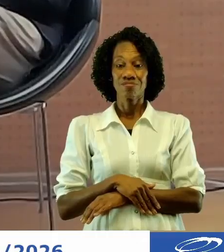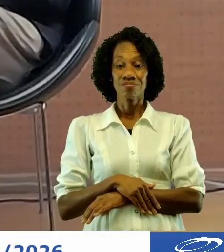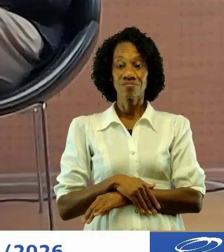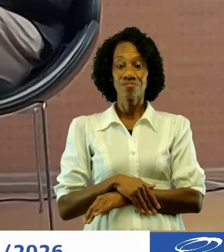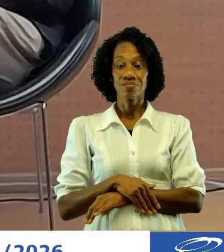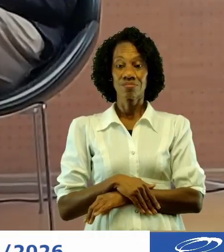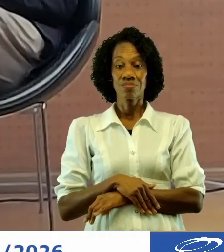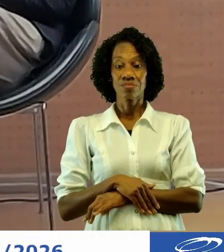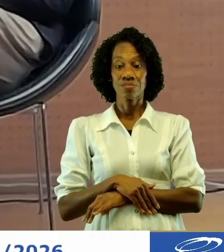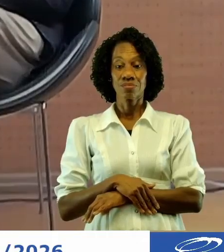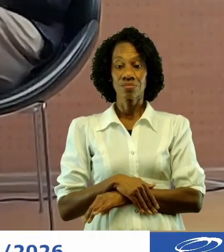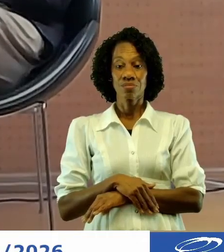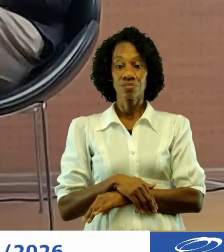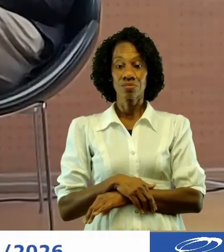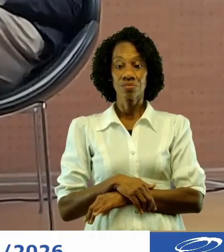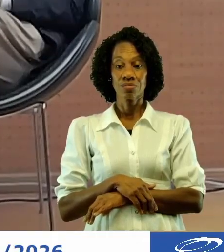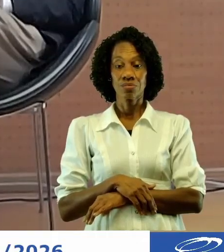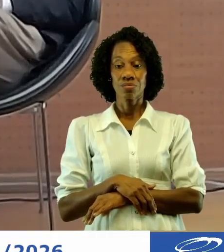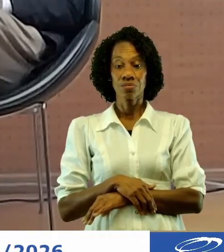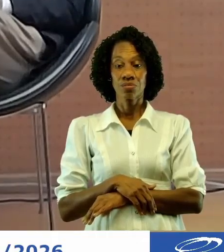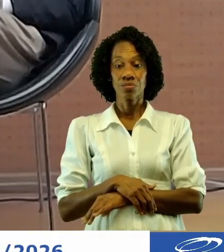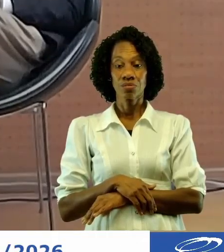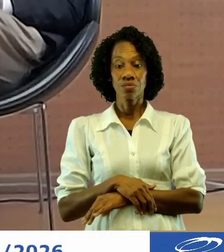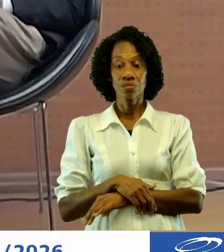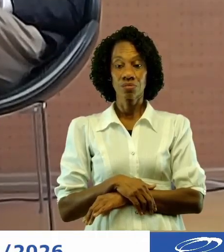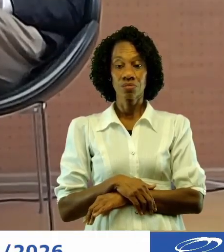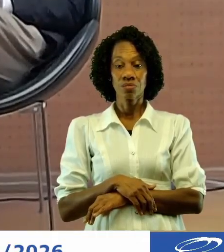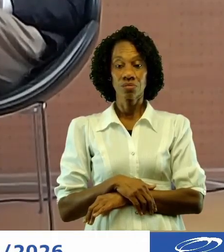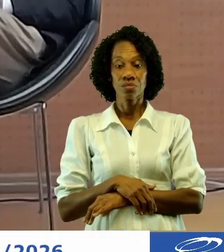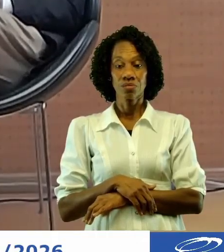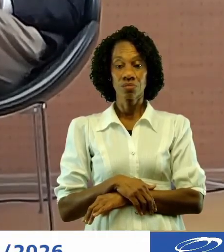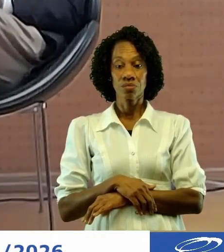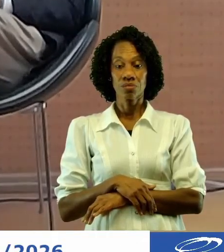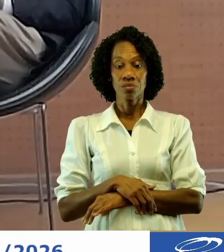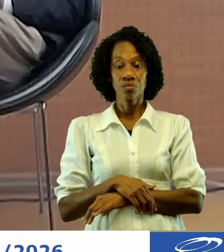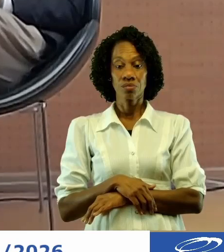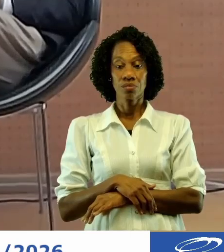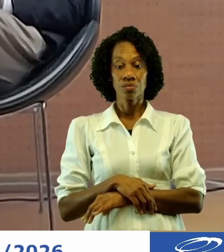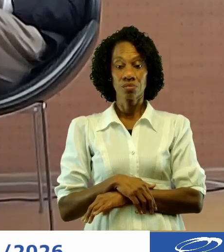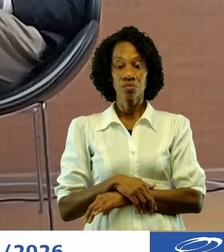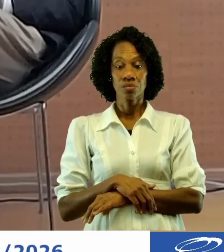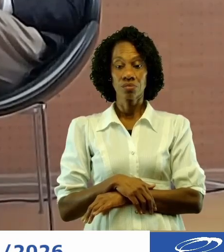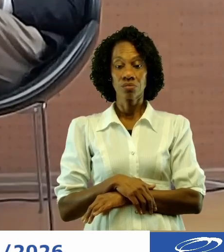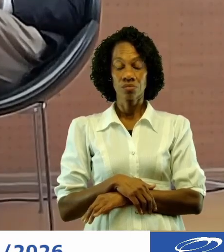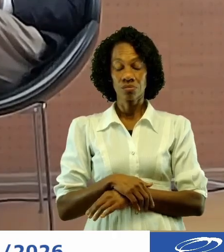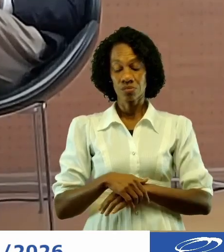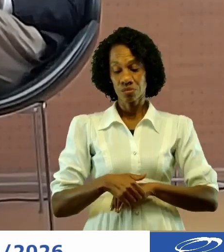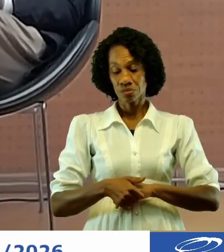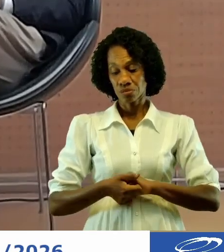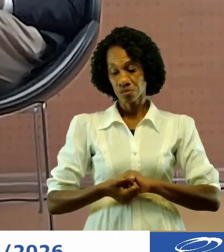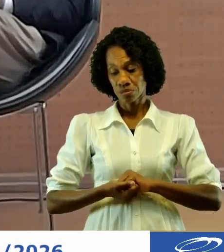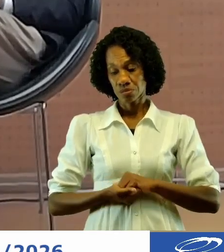Okay, I can translate. So what Dr. Mauro is talking about is about infections